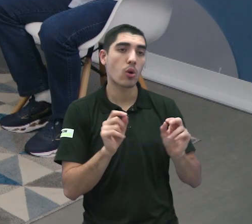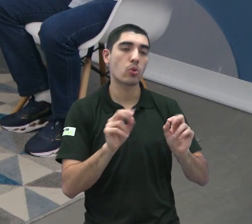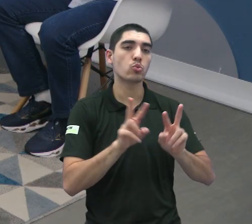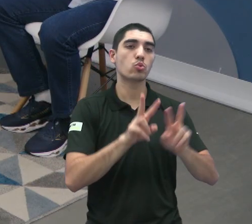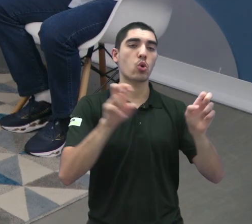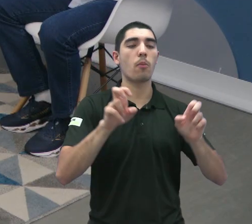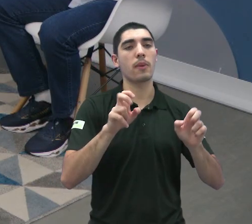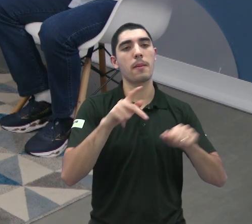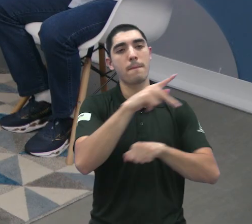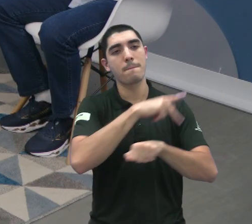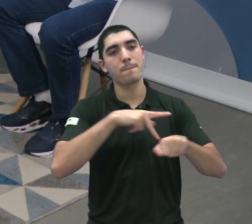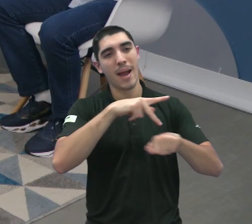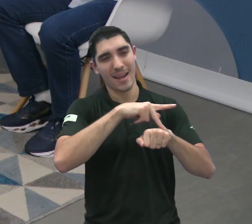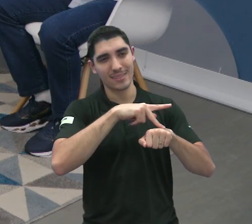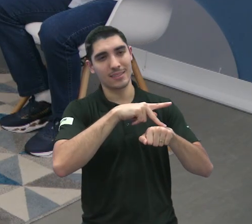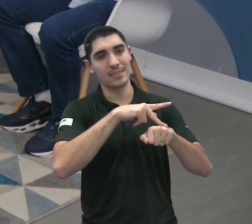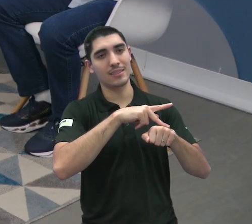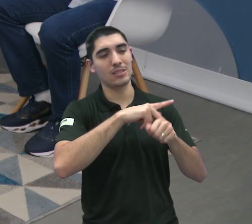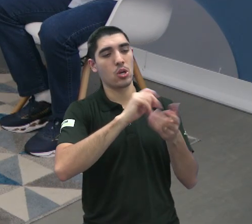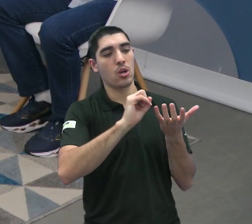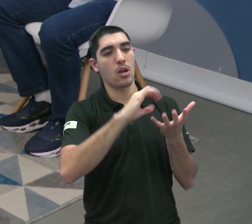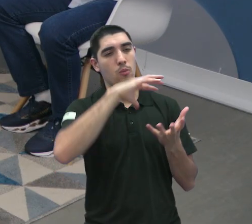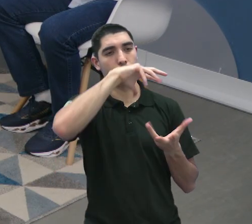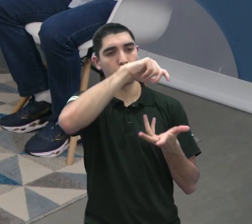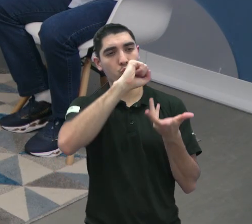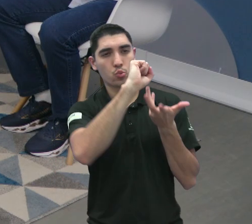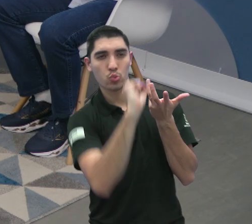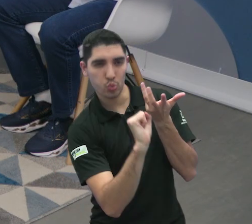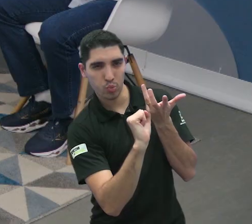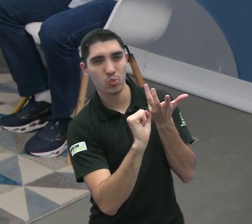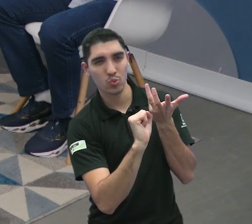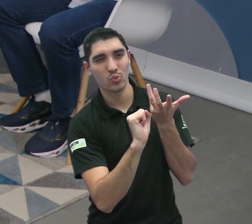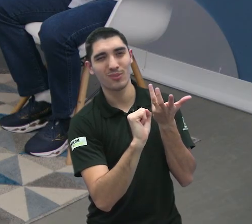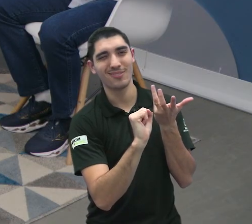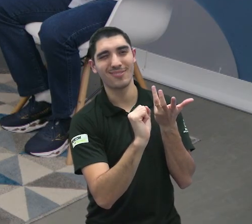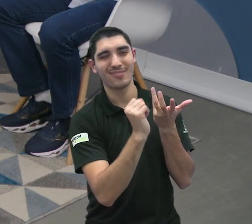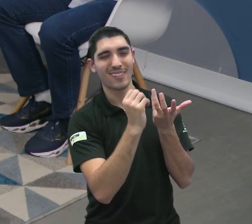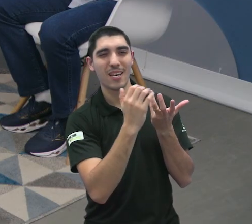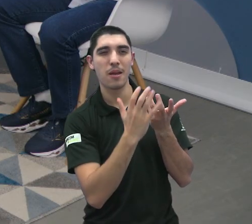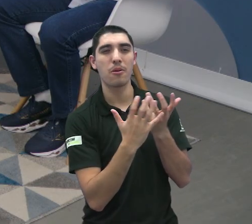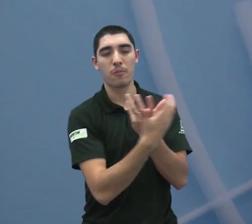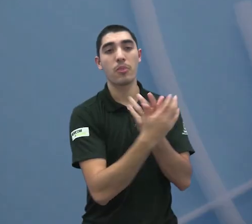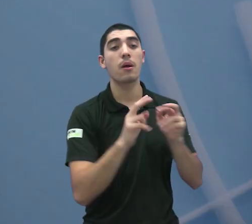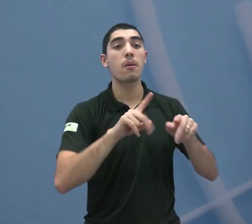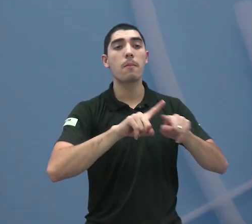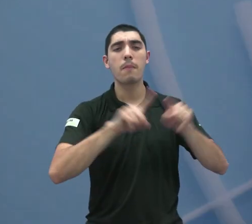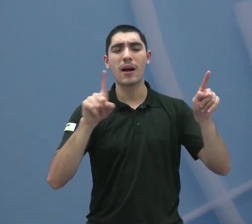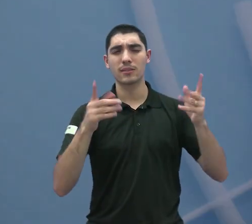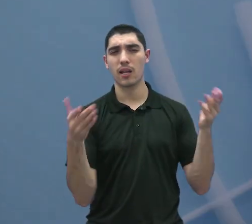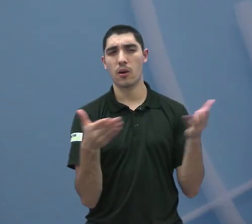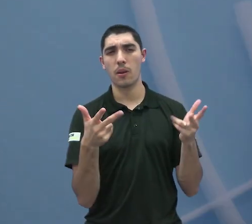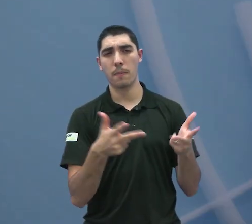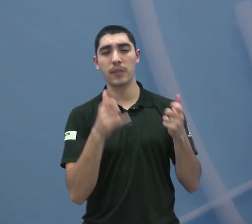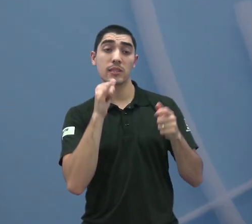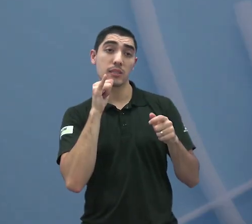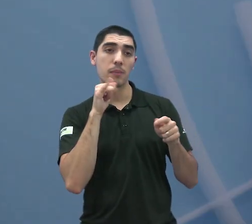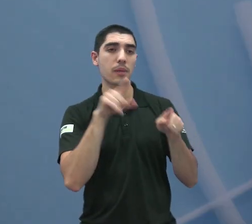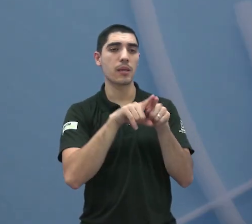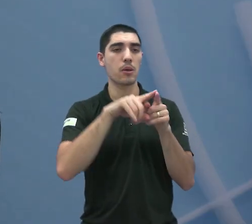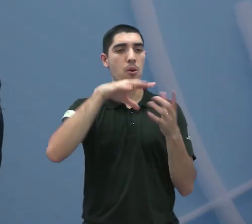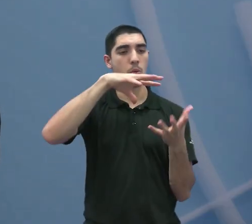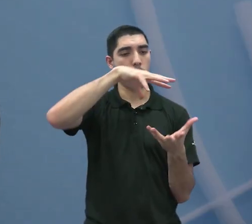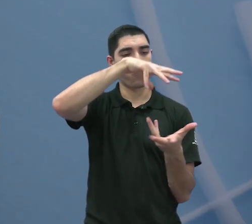global. Né? Ao mesmo tempo, nasce uma forte contestação a respeito do próprio Mapa Mundi, né?